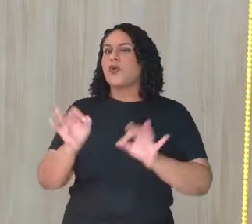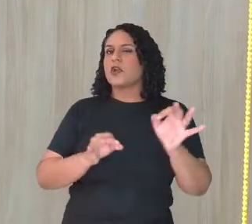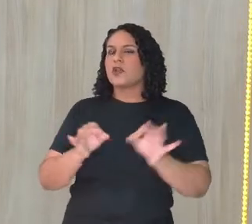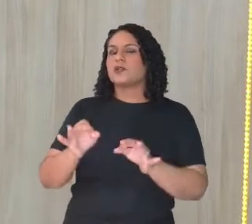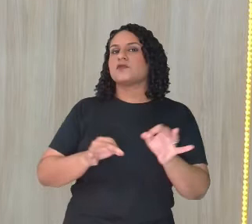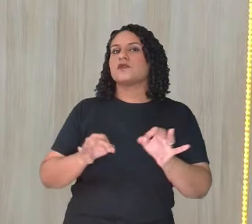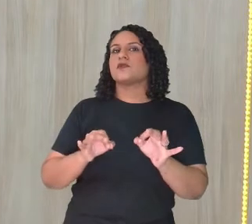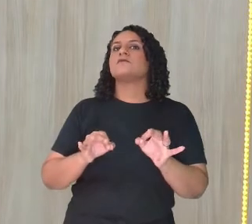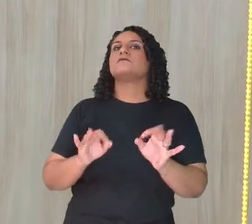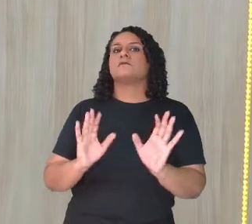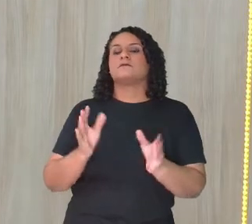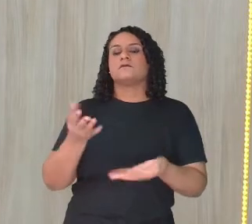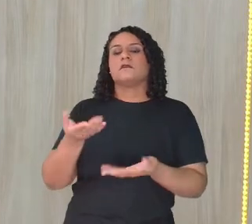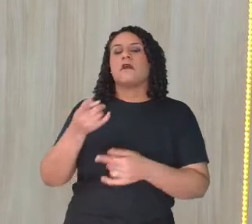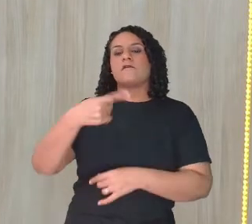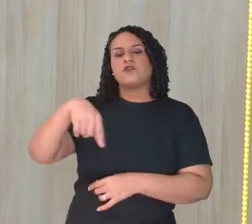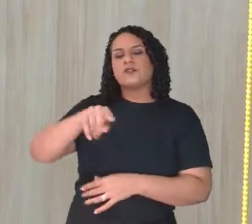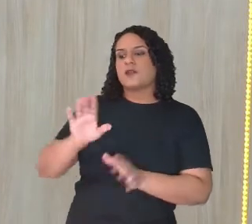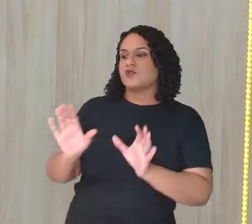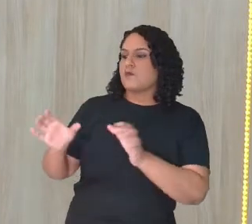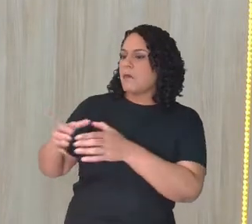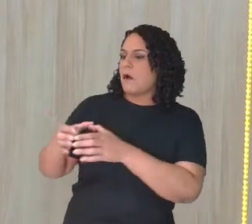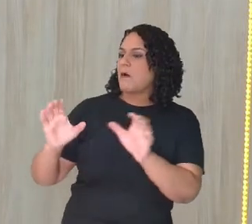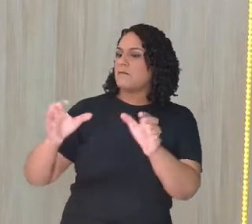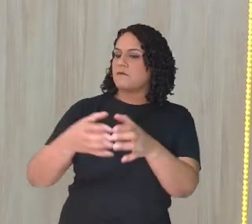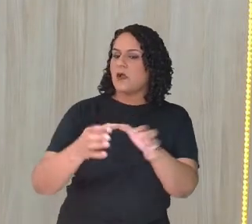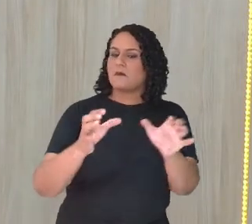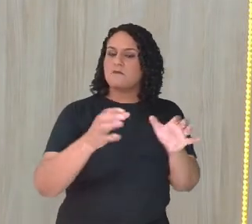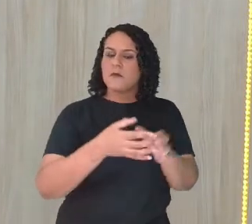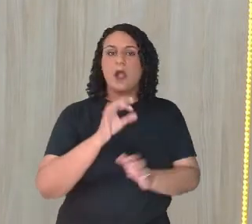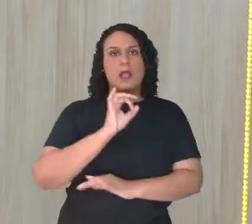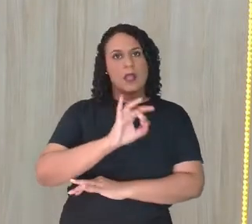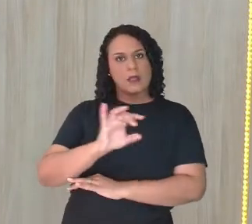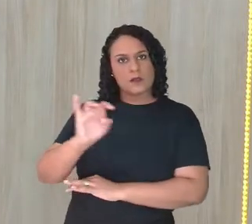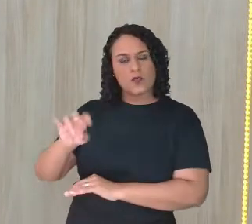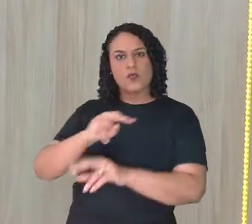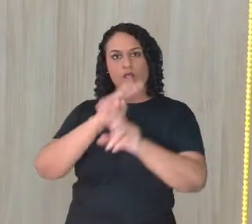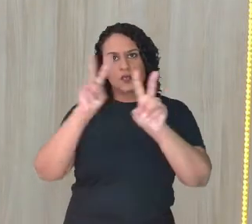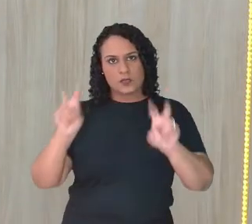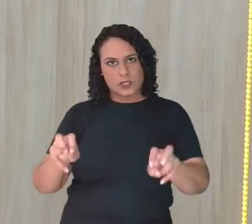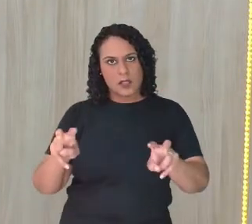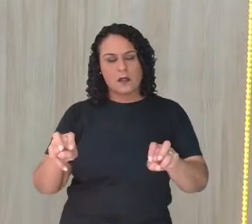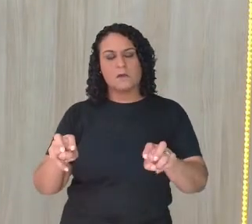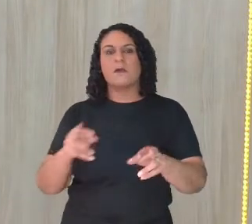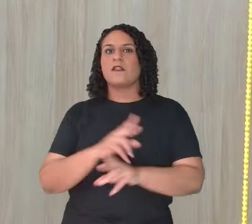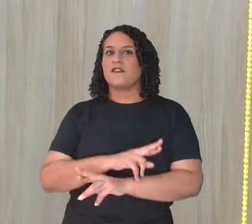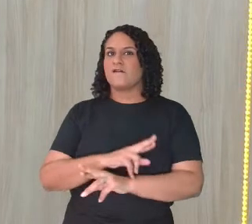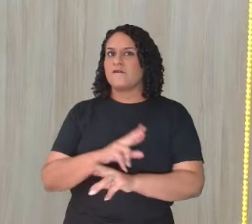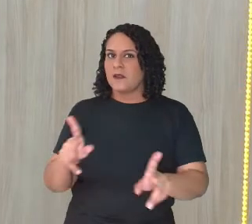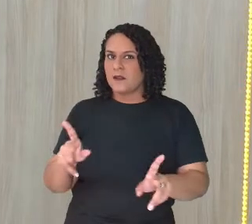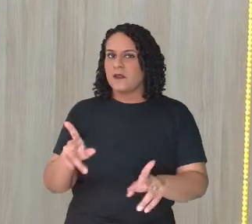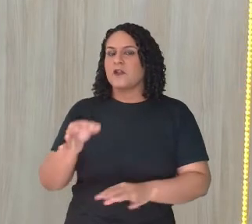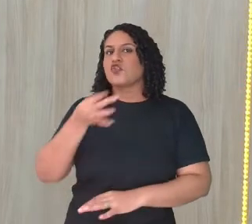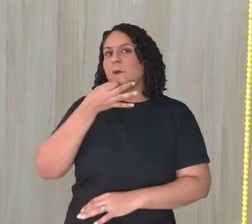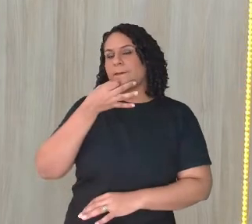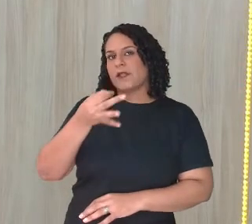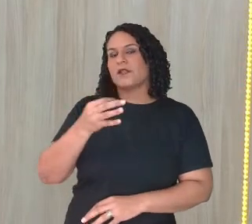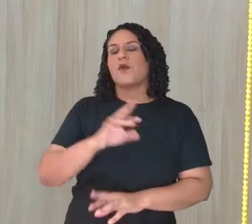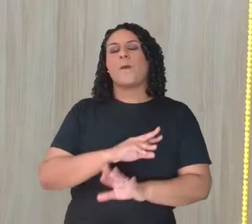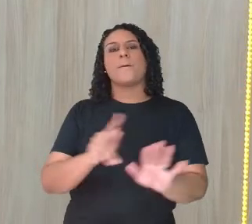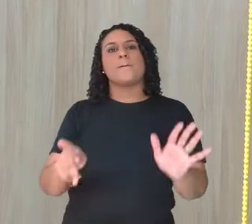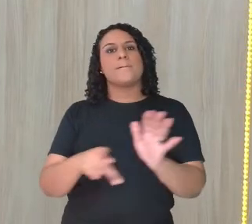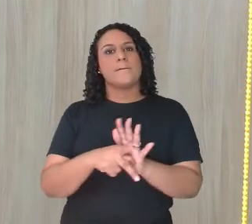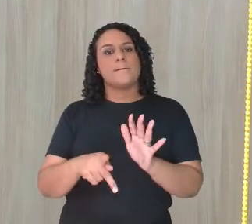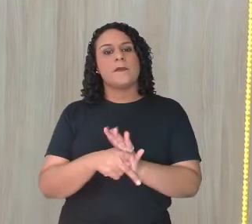em grupos, né? Para que cada grupo ficasse aí com uma opinião diferente, para